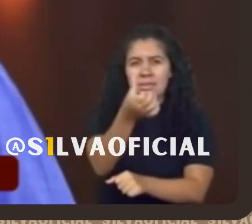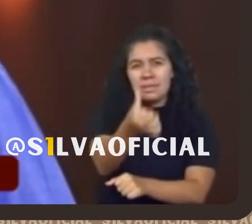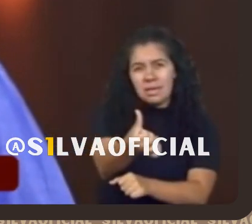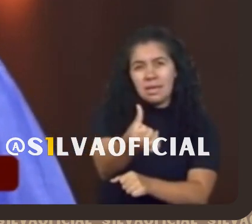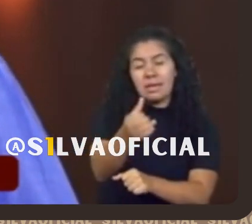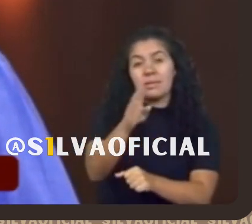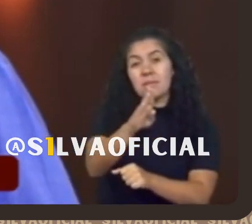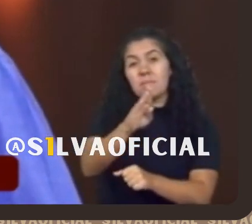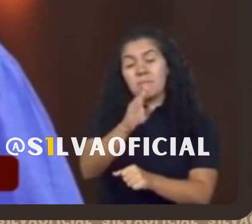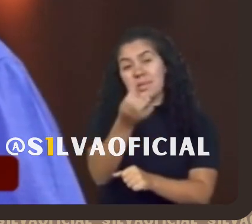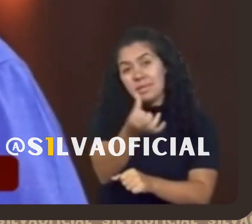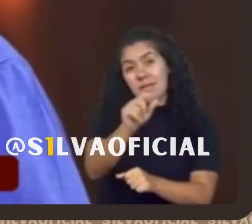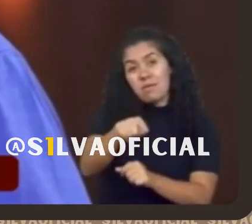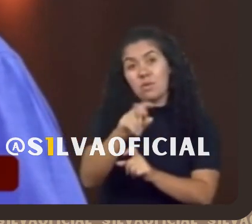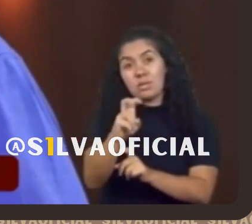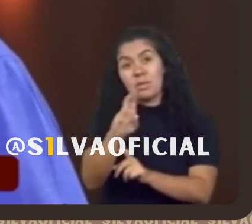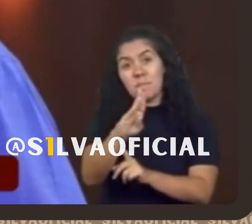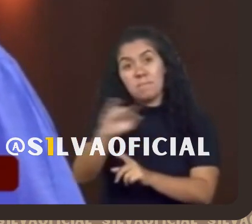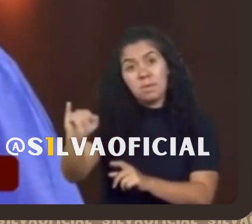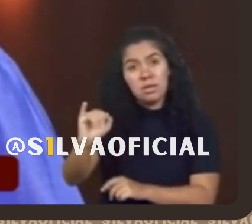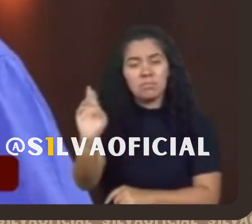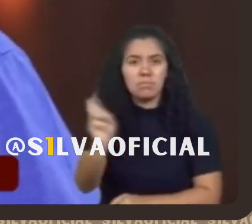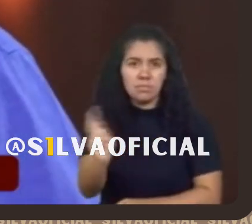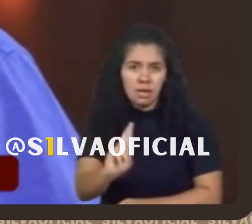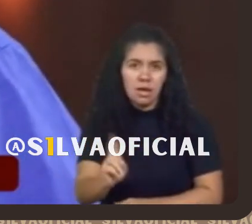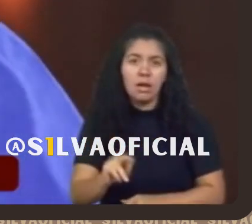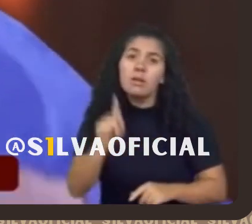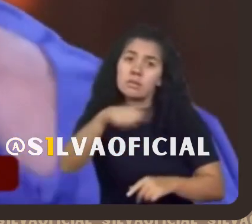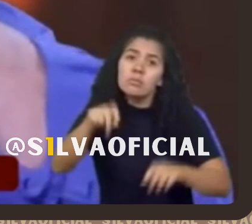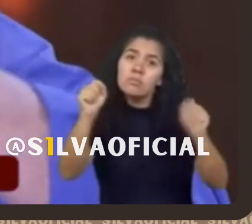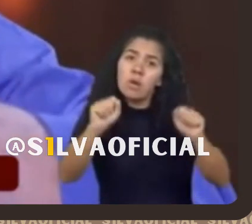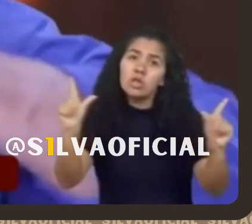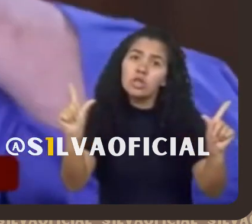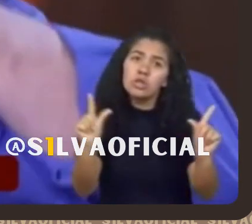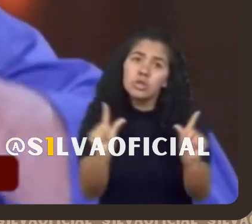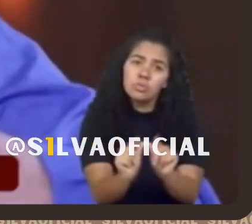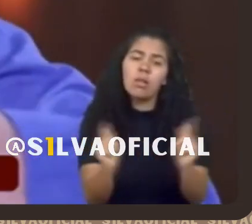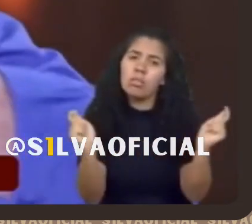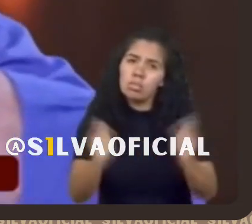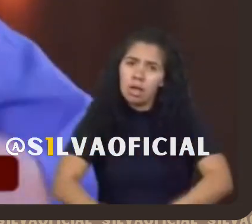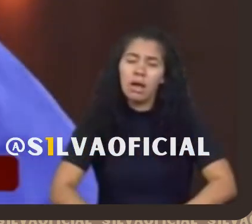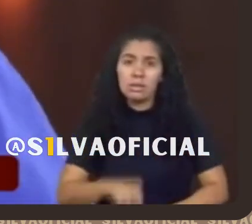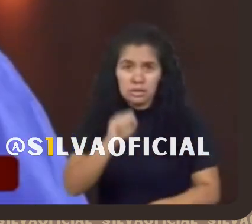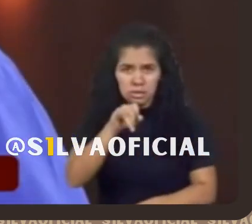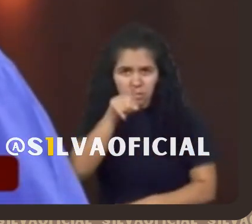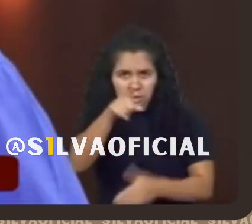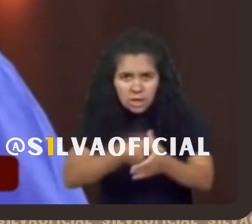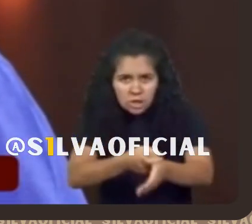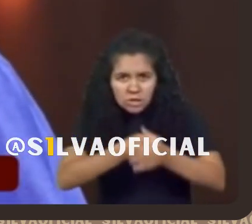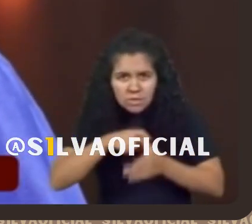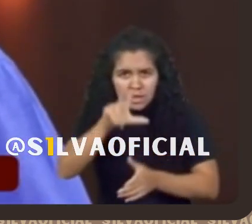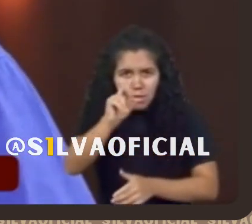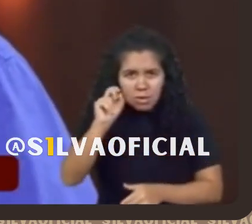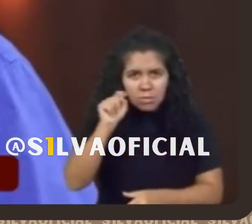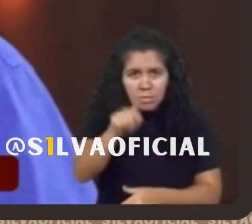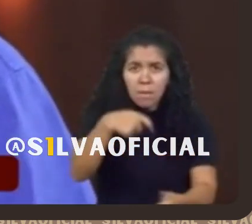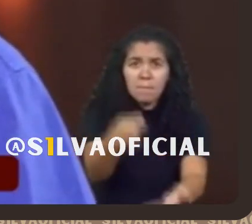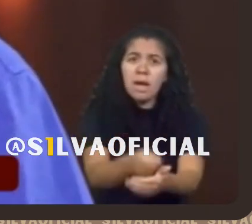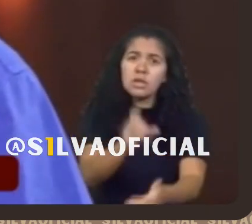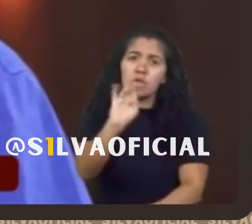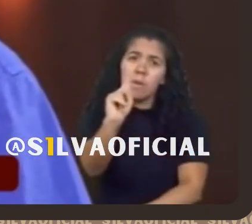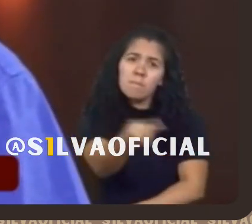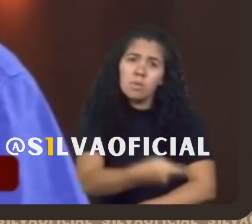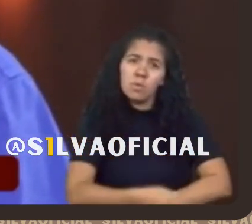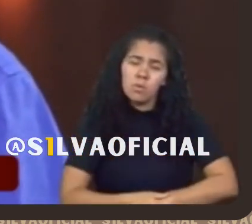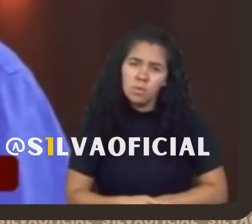me você pode diminuir essa dívida em 6 bilhões Você deve 50 400 vai pagar 1 cara vai na Caixa